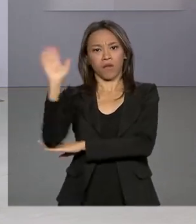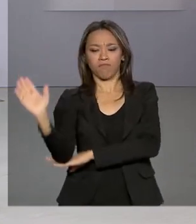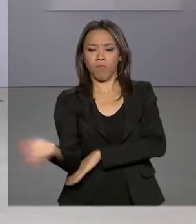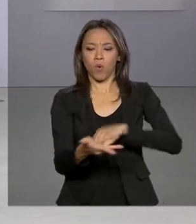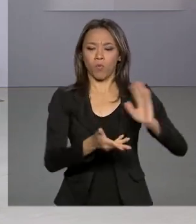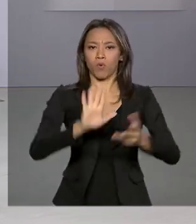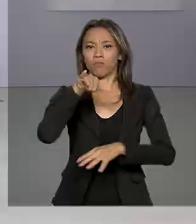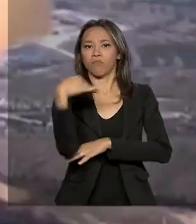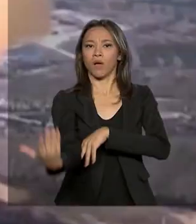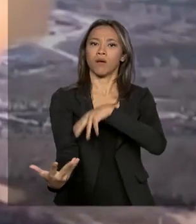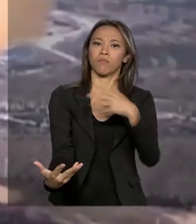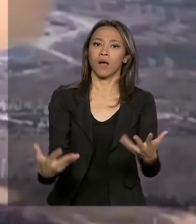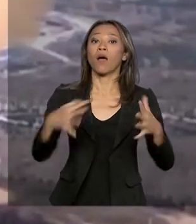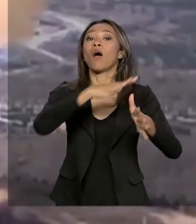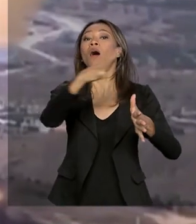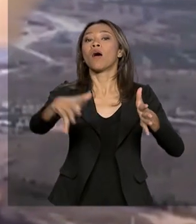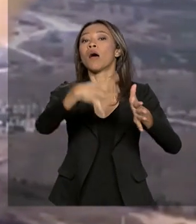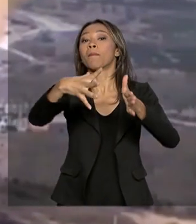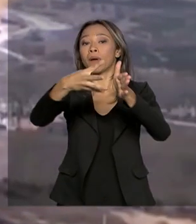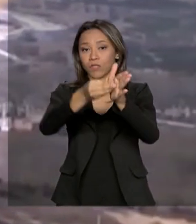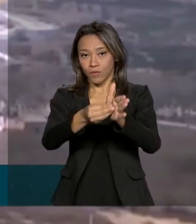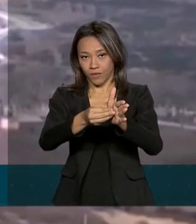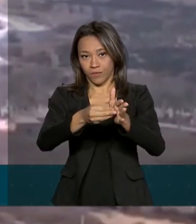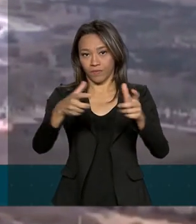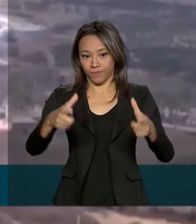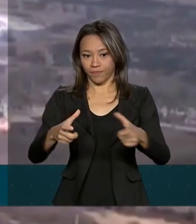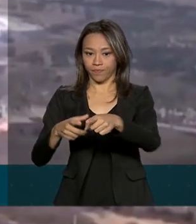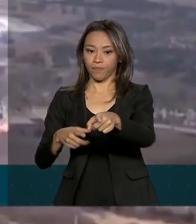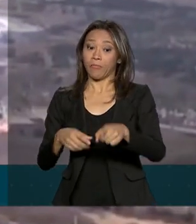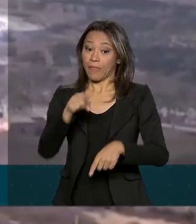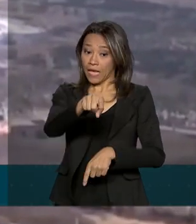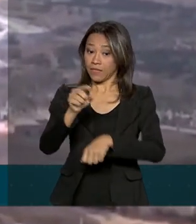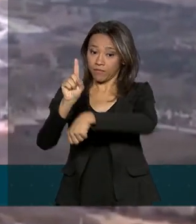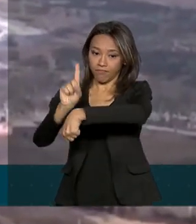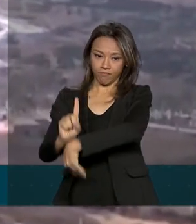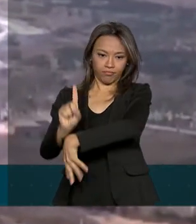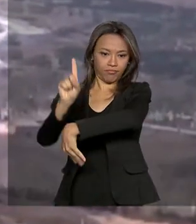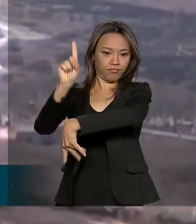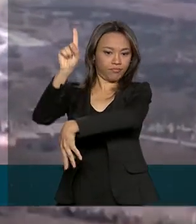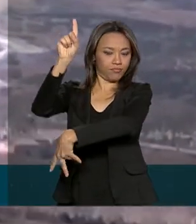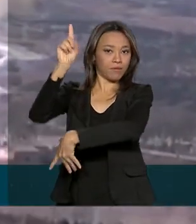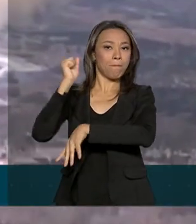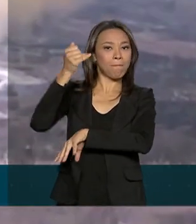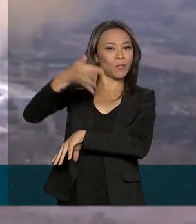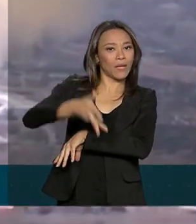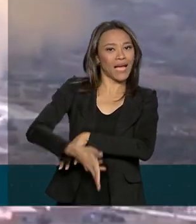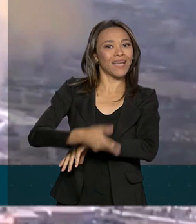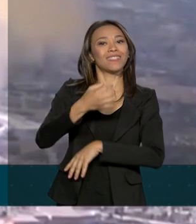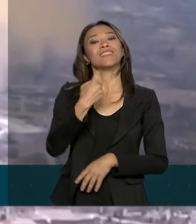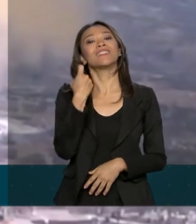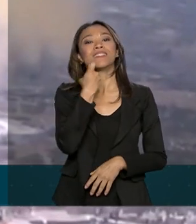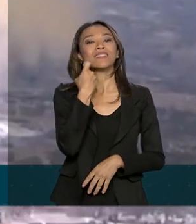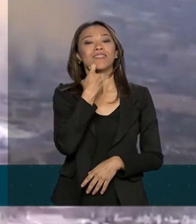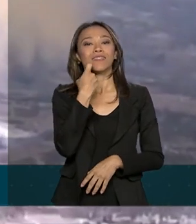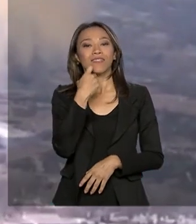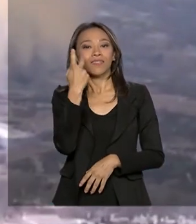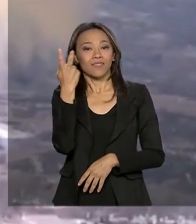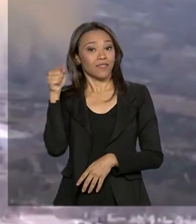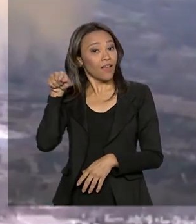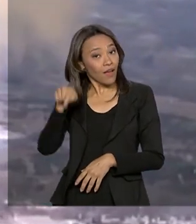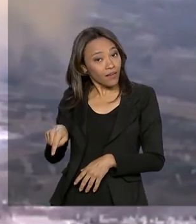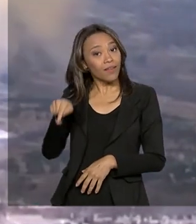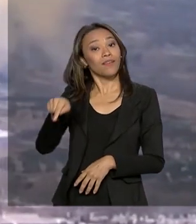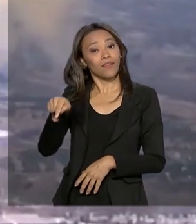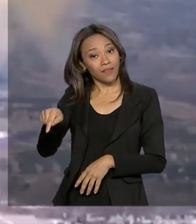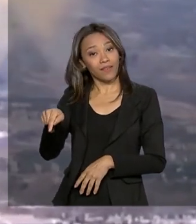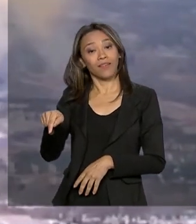por exemplo. O satélite sino-brasileiro decolou na madrugada desta sexta-feira da base de Taiwan, na